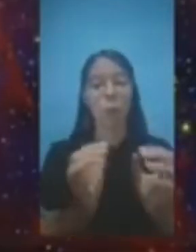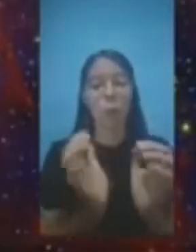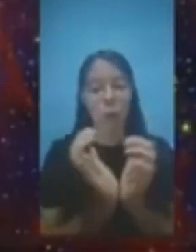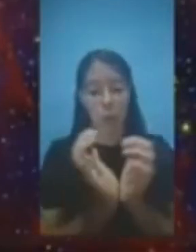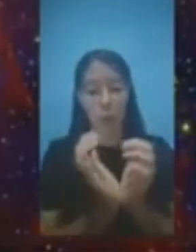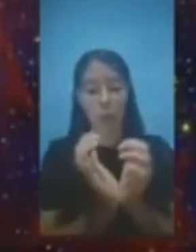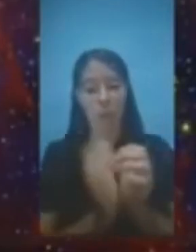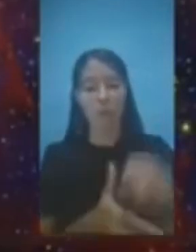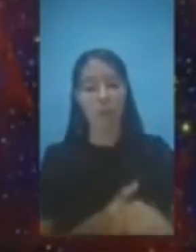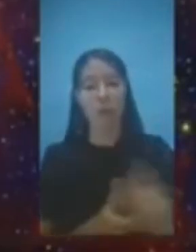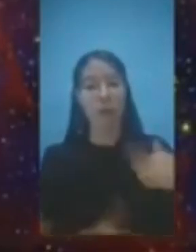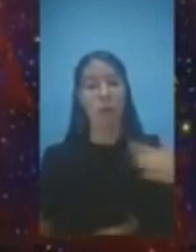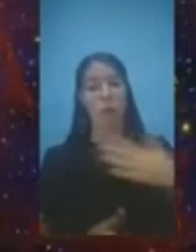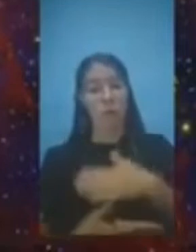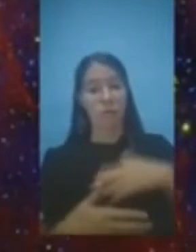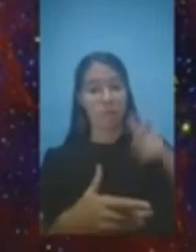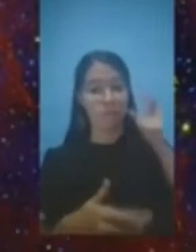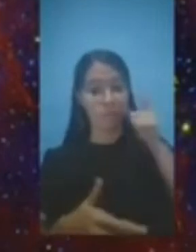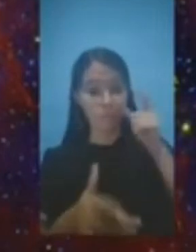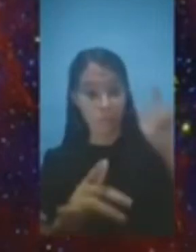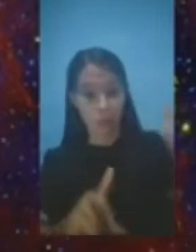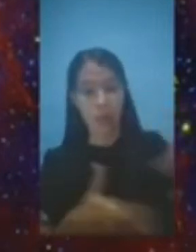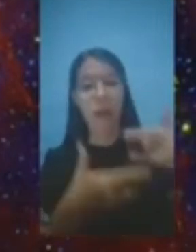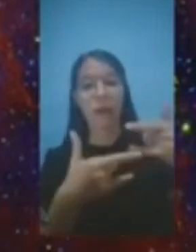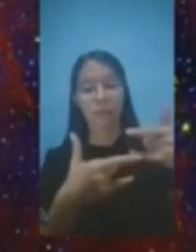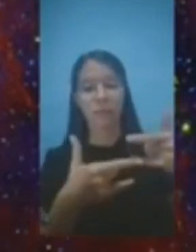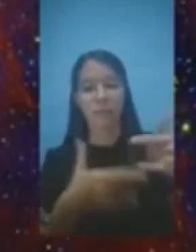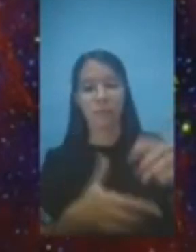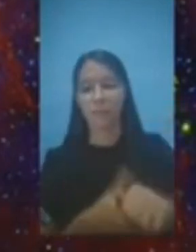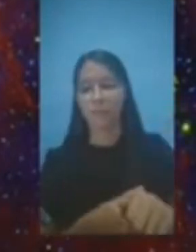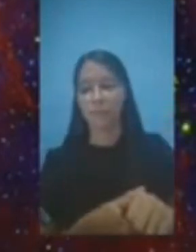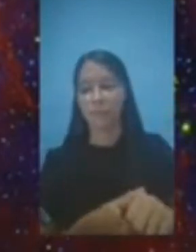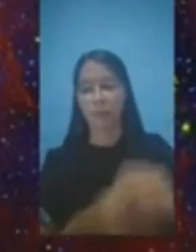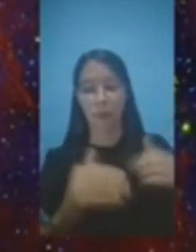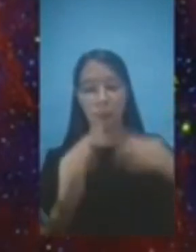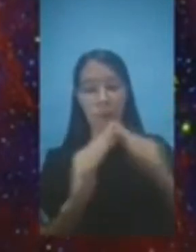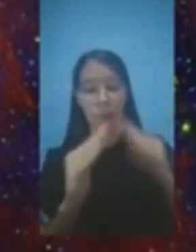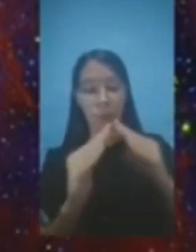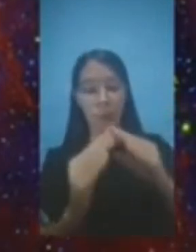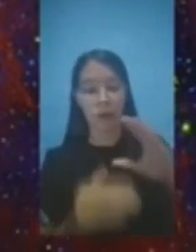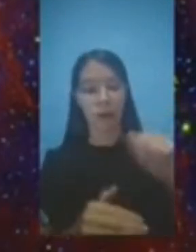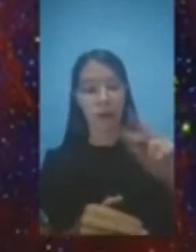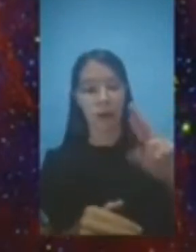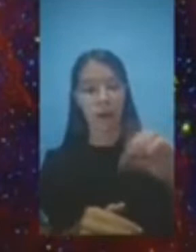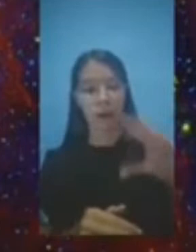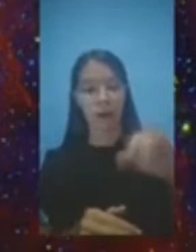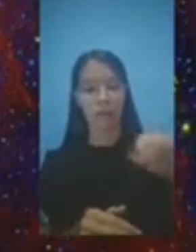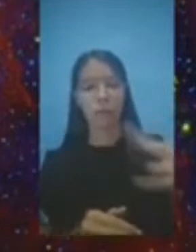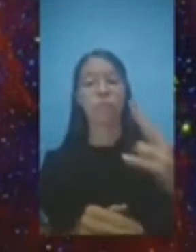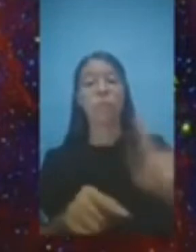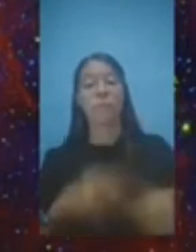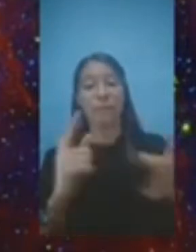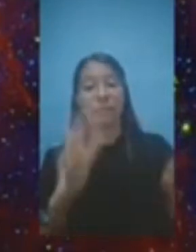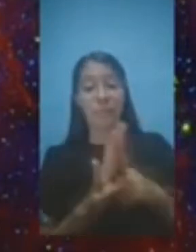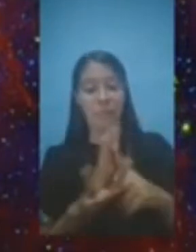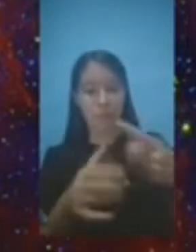estou criando asa nessa pandemia, as asas, eu gostei muito e